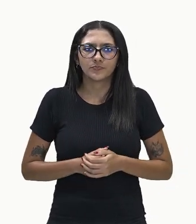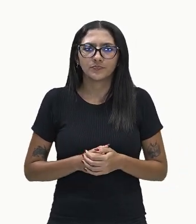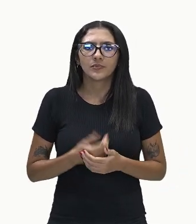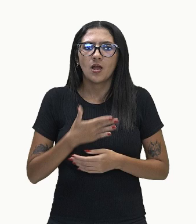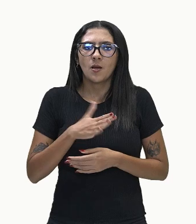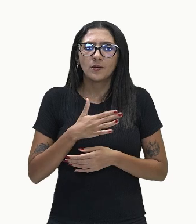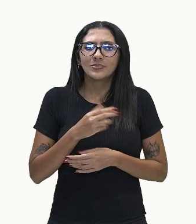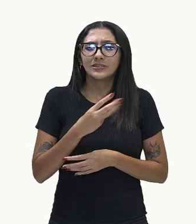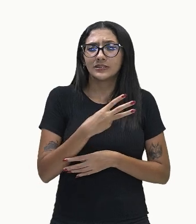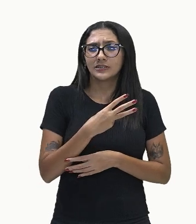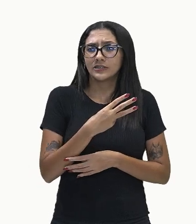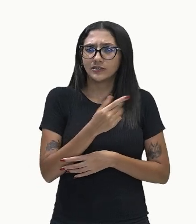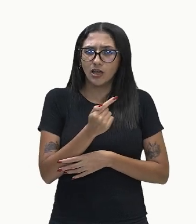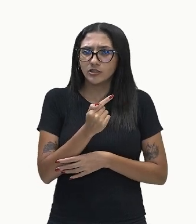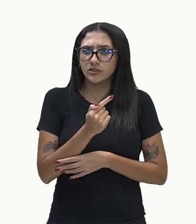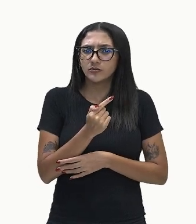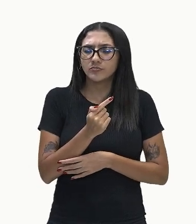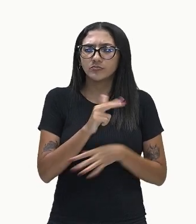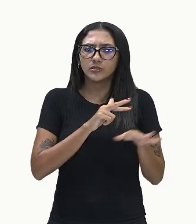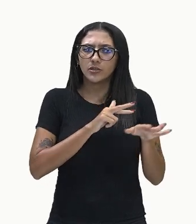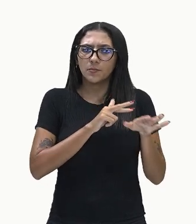37 semanas a